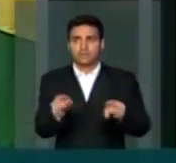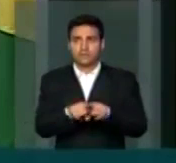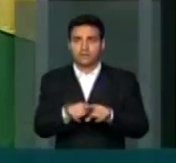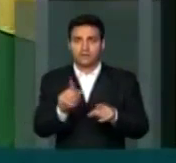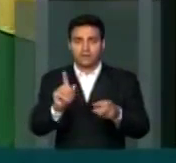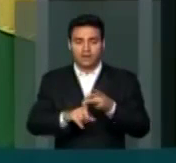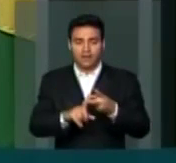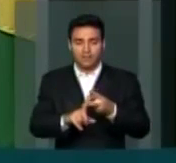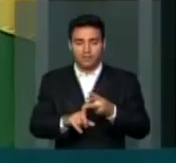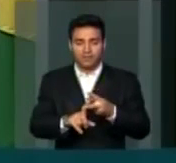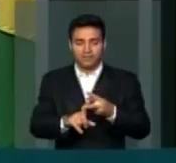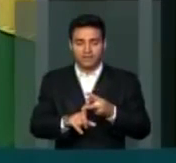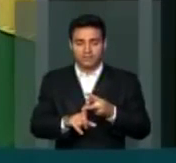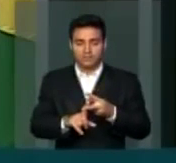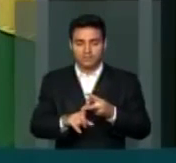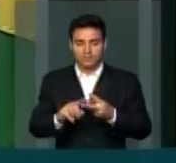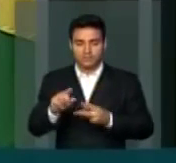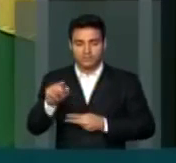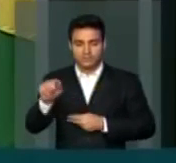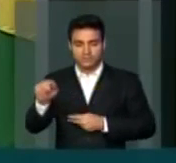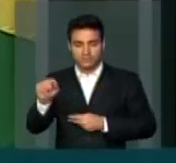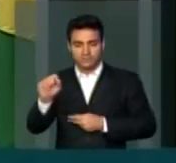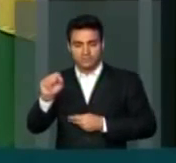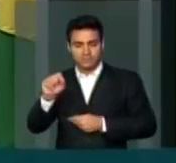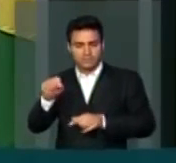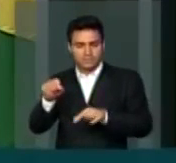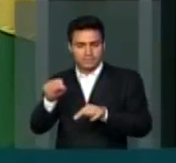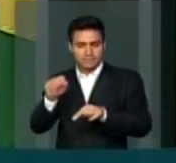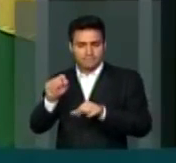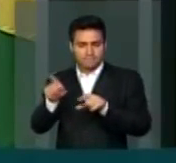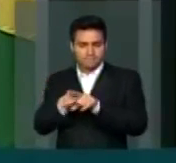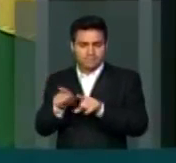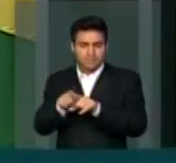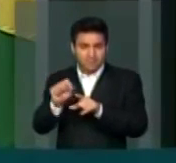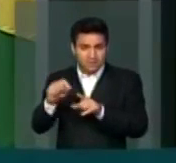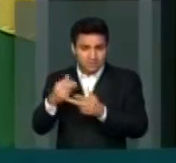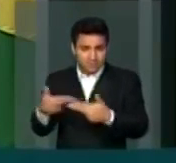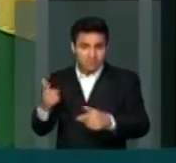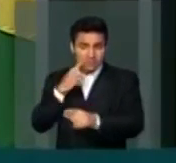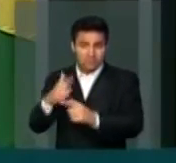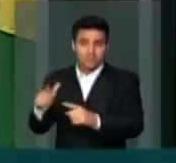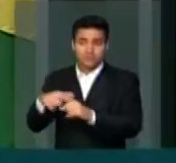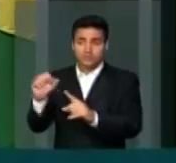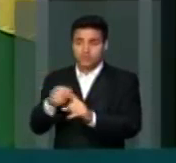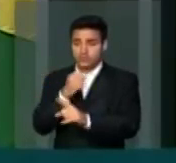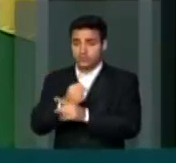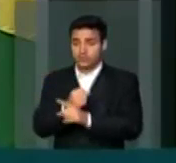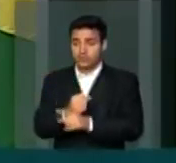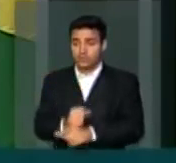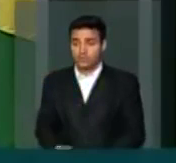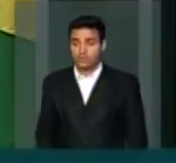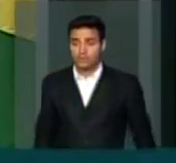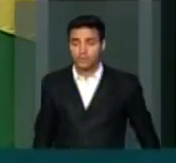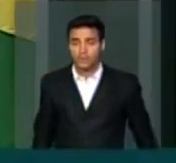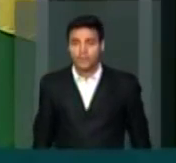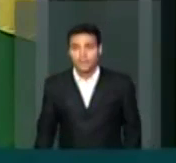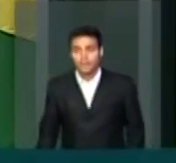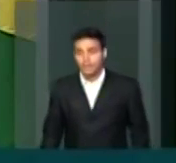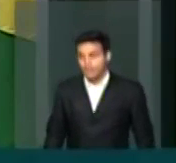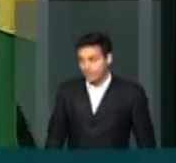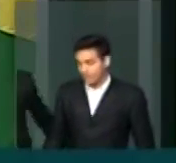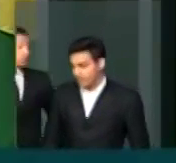dos que seguem excluídos do processo de desenvolvimento econômico-social. Somente as verdadeiras